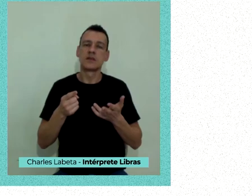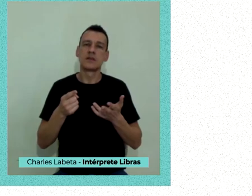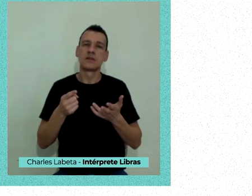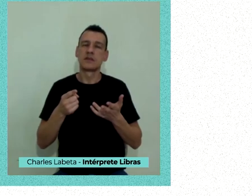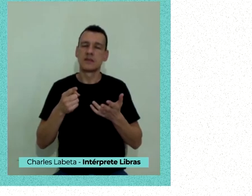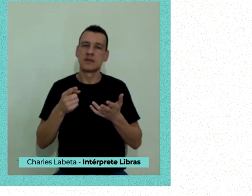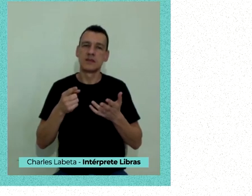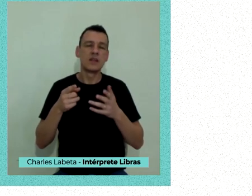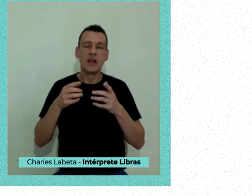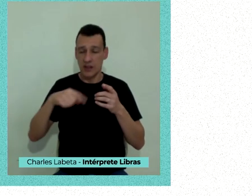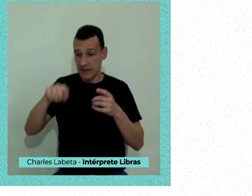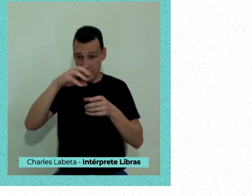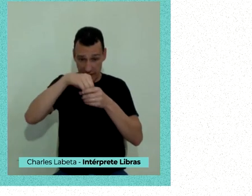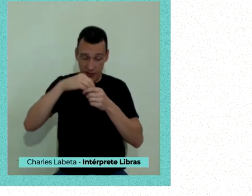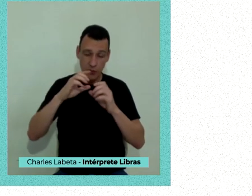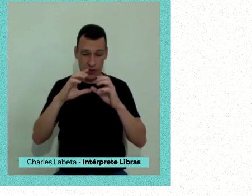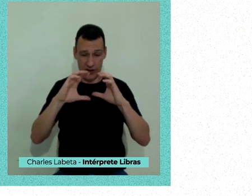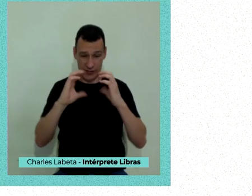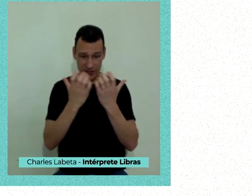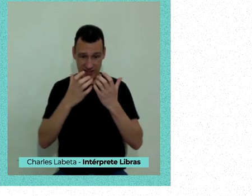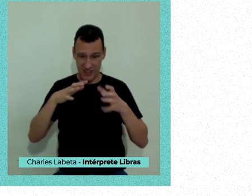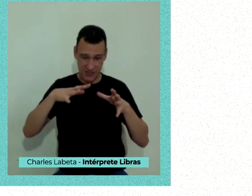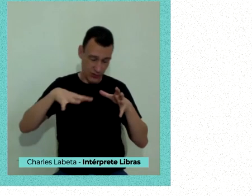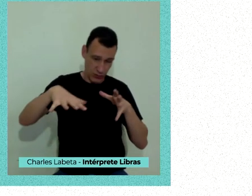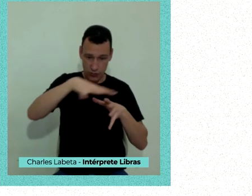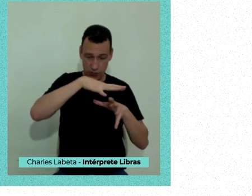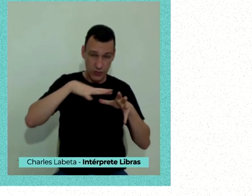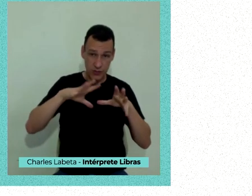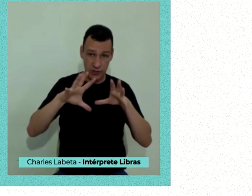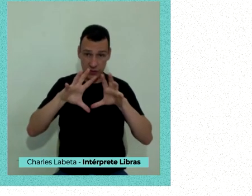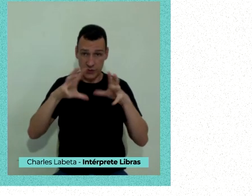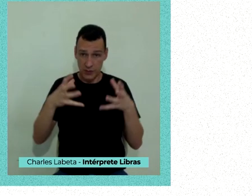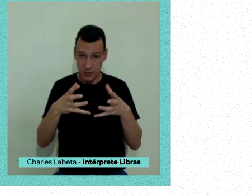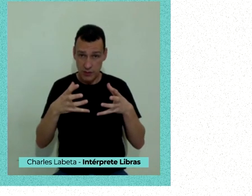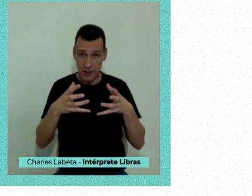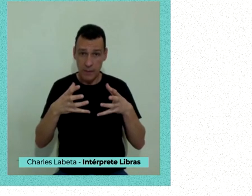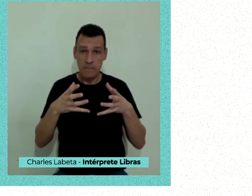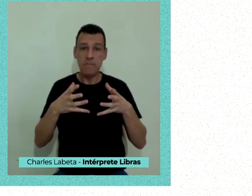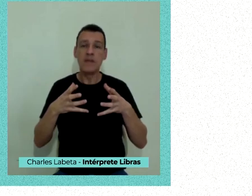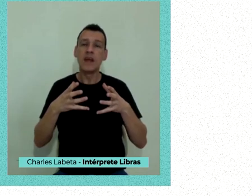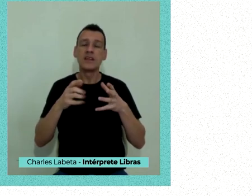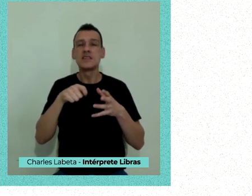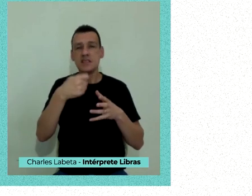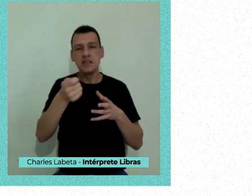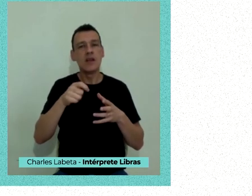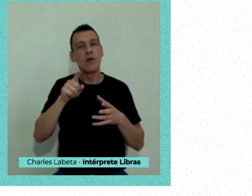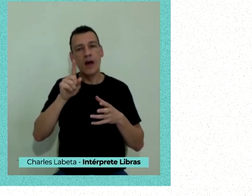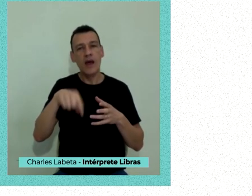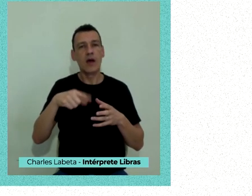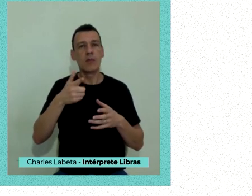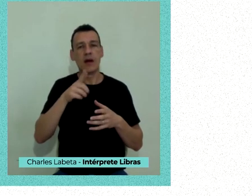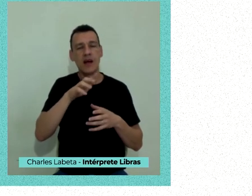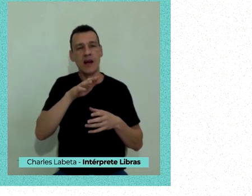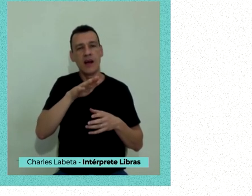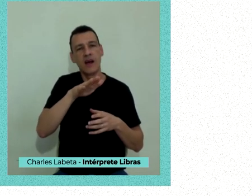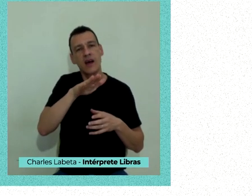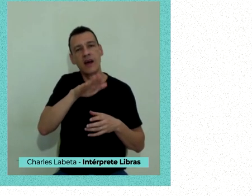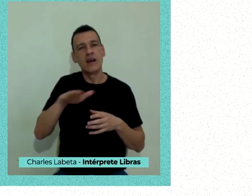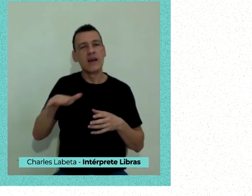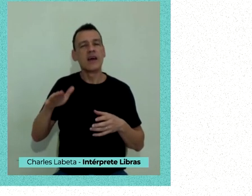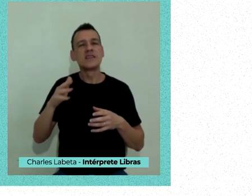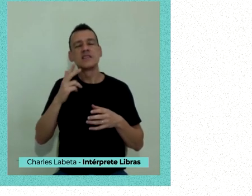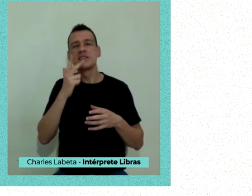consciente coletivo como uma criança que tem um corpo